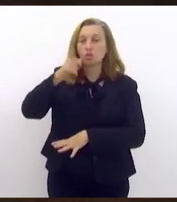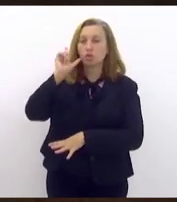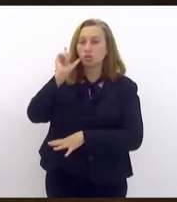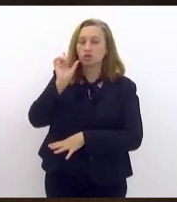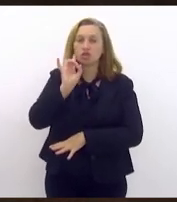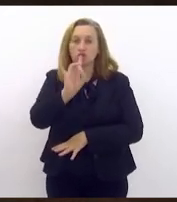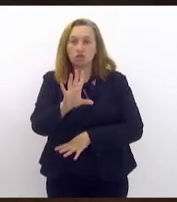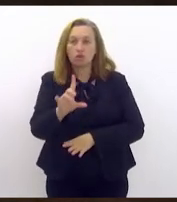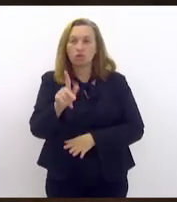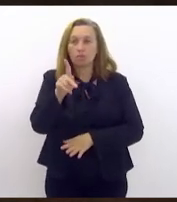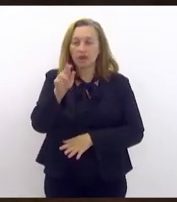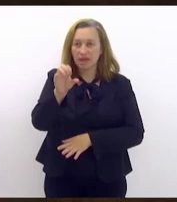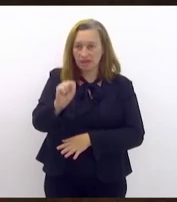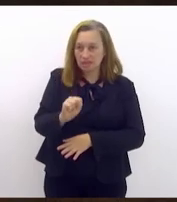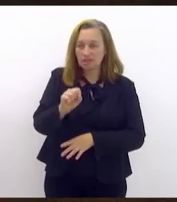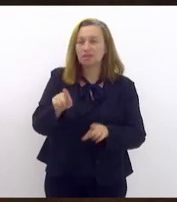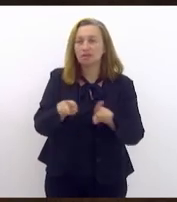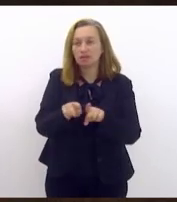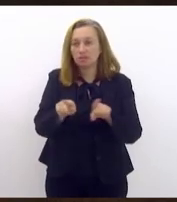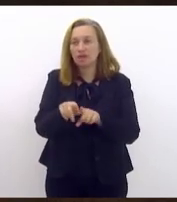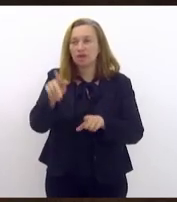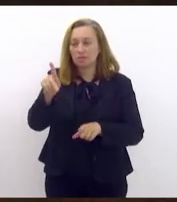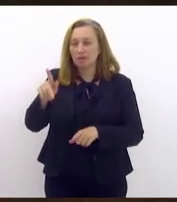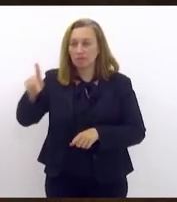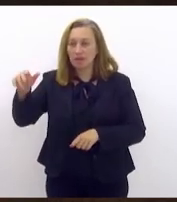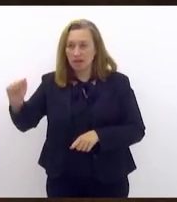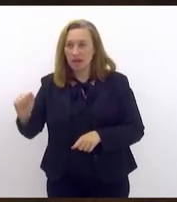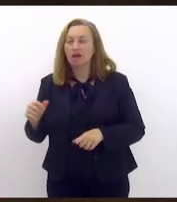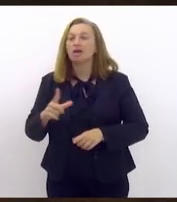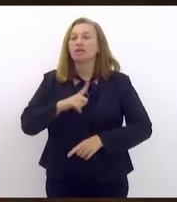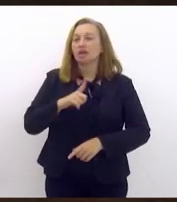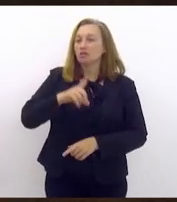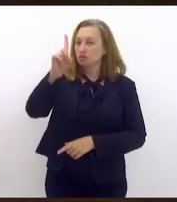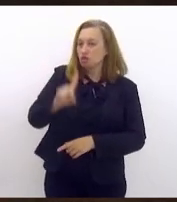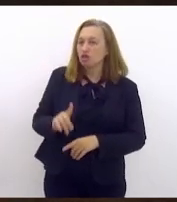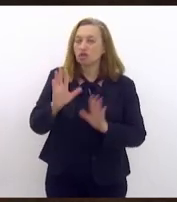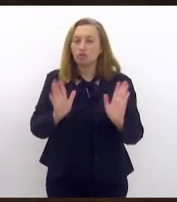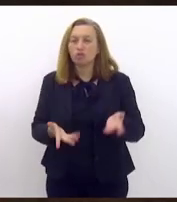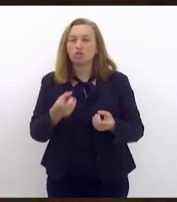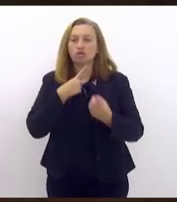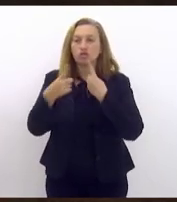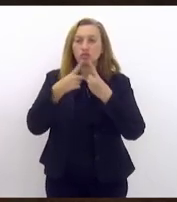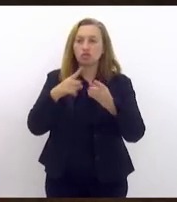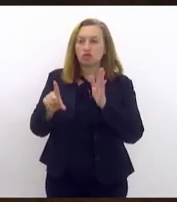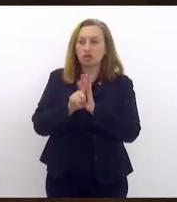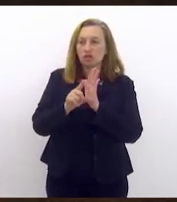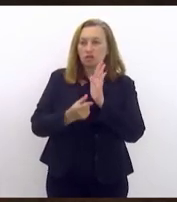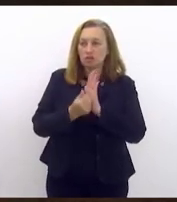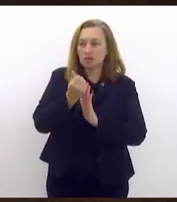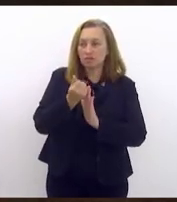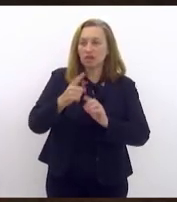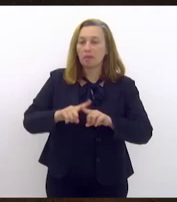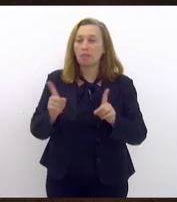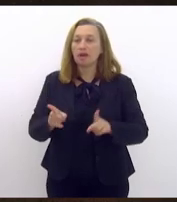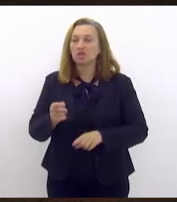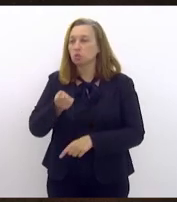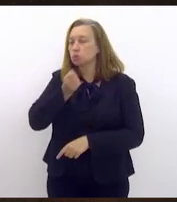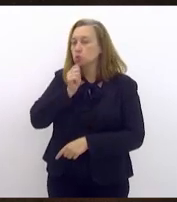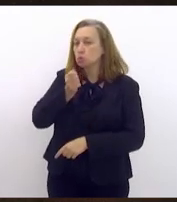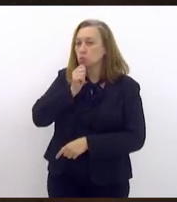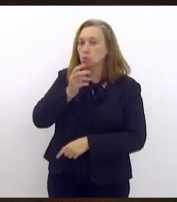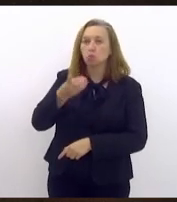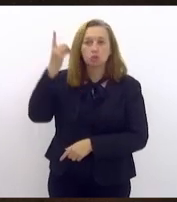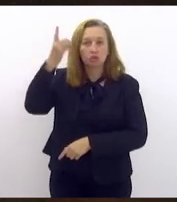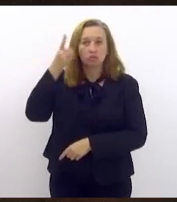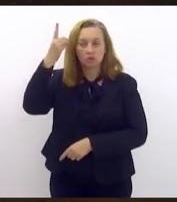somente o PEDES e o PPA, então tenho o direito de hoje discutir a LOA, mas nenhum deputado tem direito